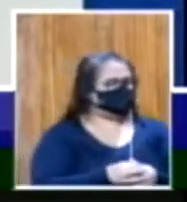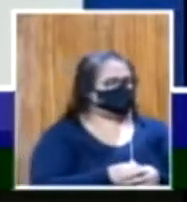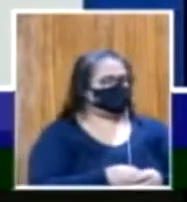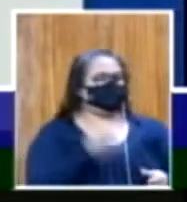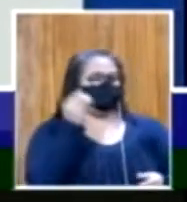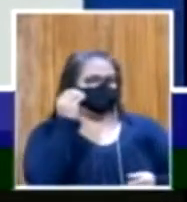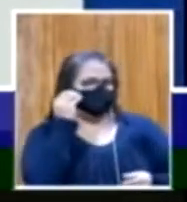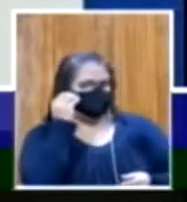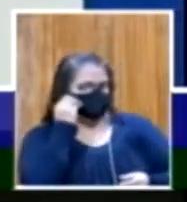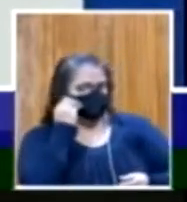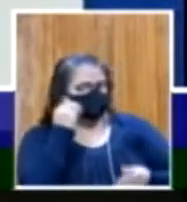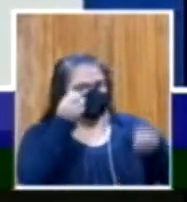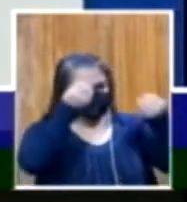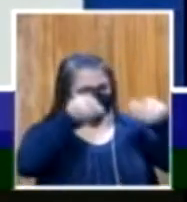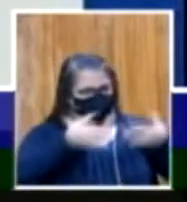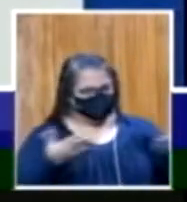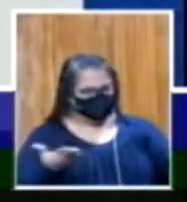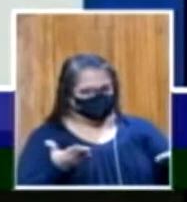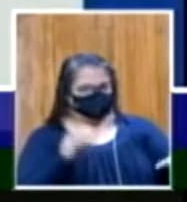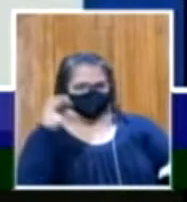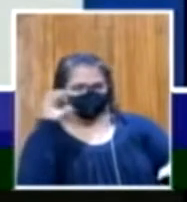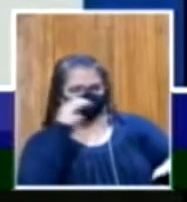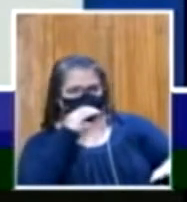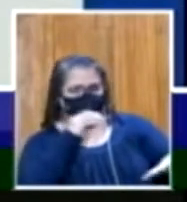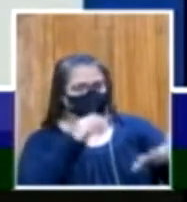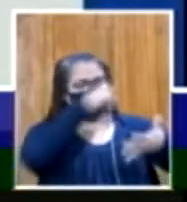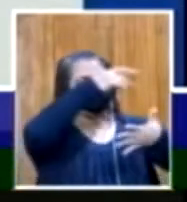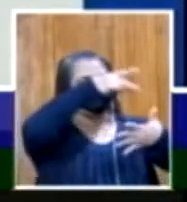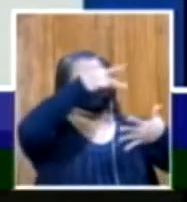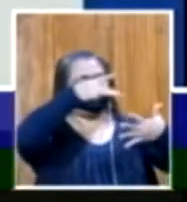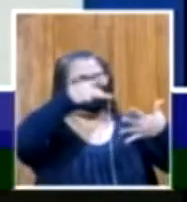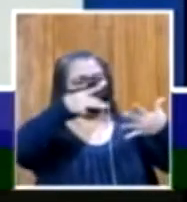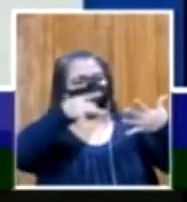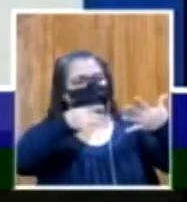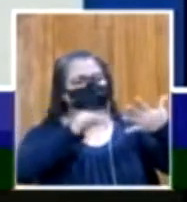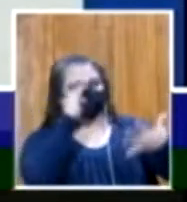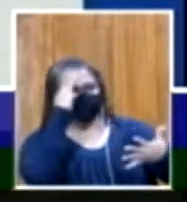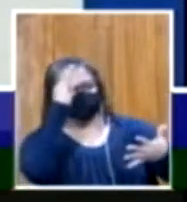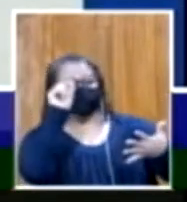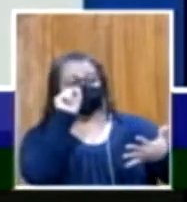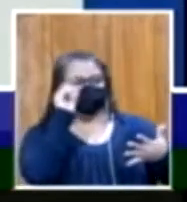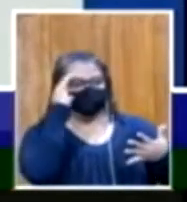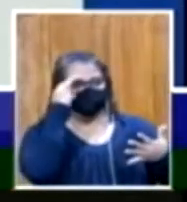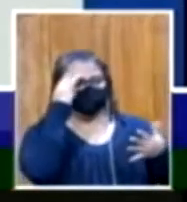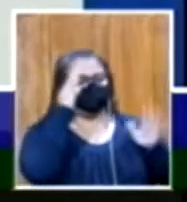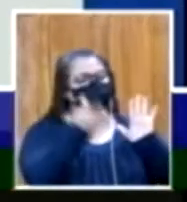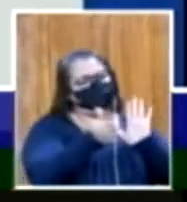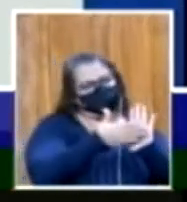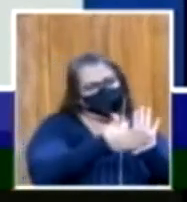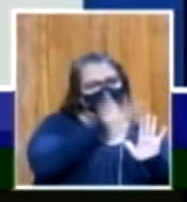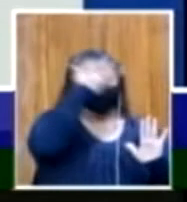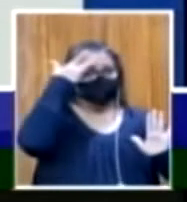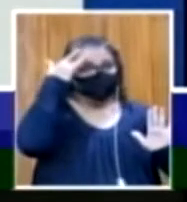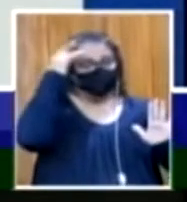Vou tentar trazer aqui, de forma rápida, os pontos principais que nós temos na proposta. Para a pessoa